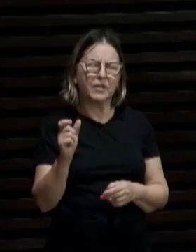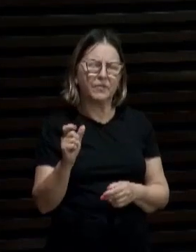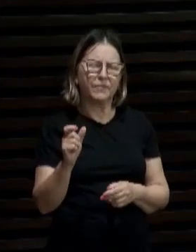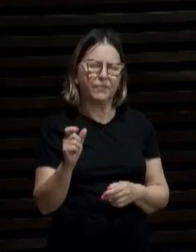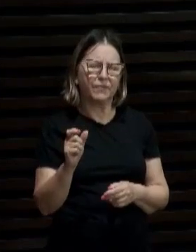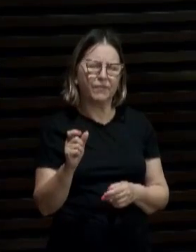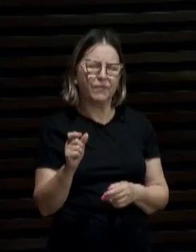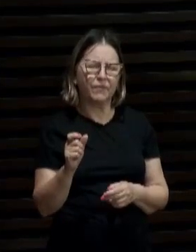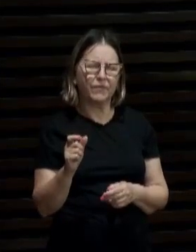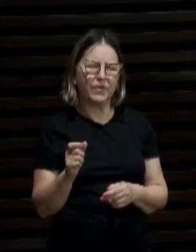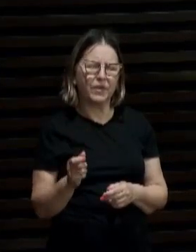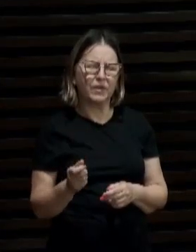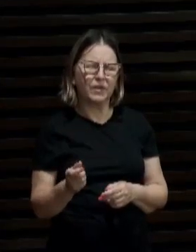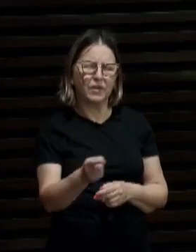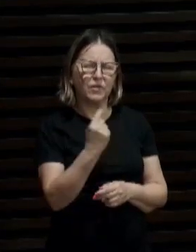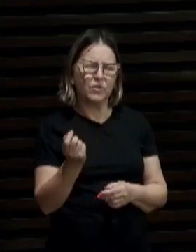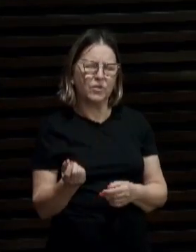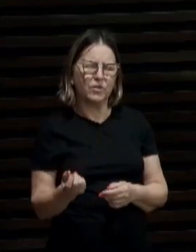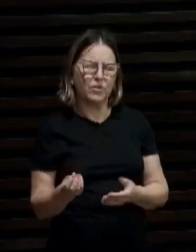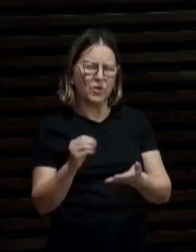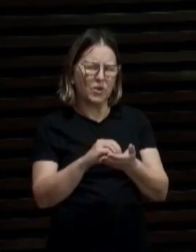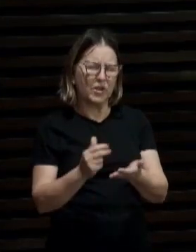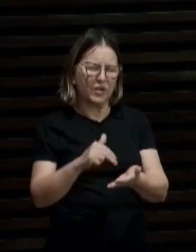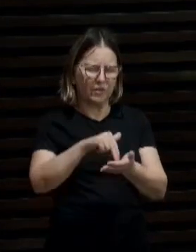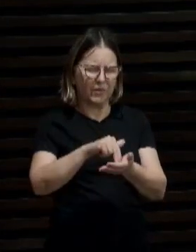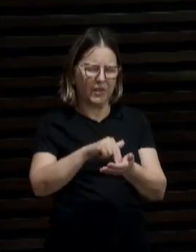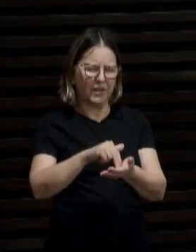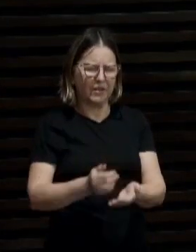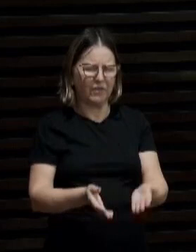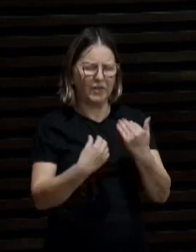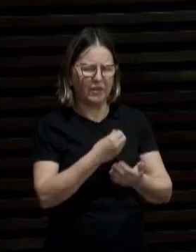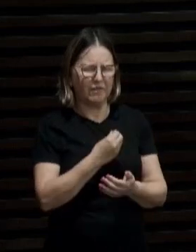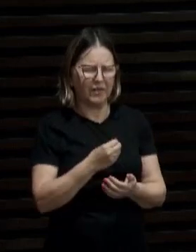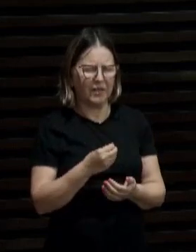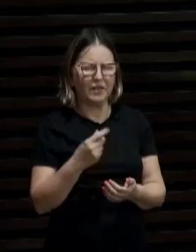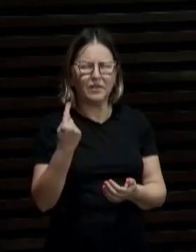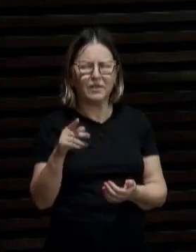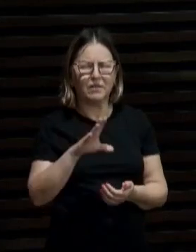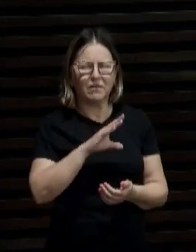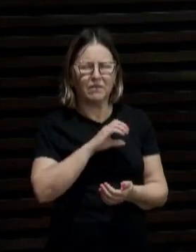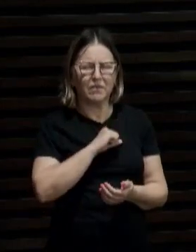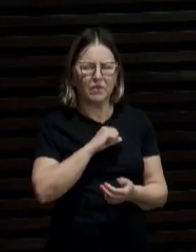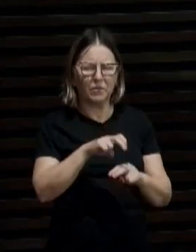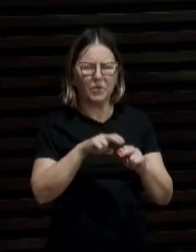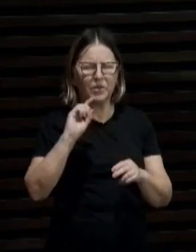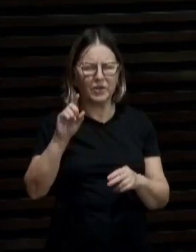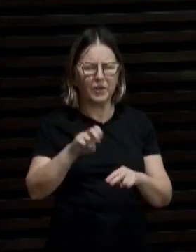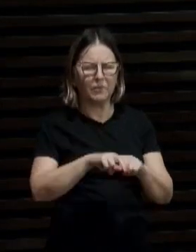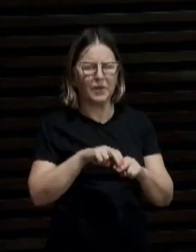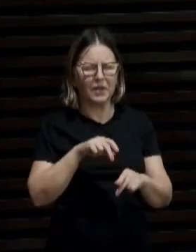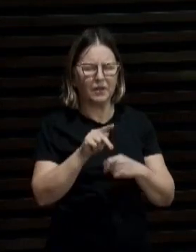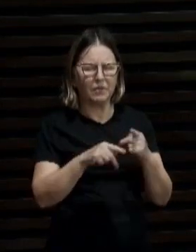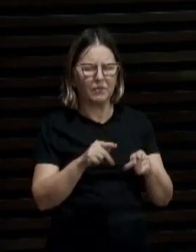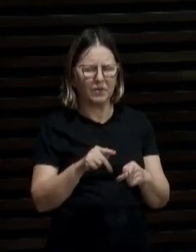todos nós de pé novamente, Pai. Reaviva o nosso amor por ti, o nosso amor uns pelos outros e pelos perdidos, Pai, para